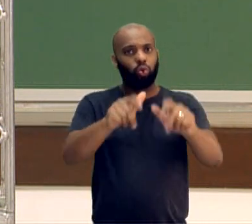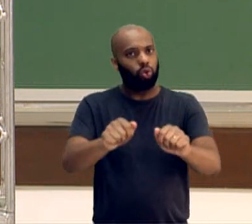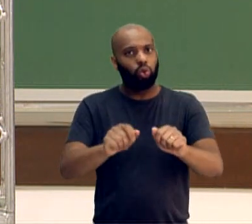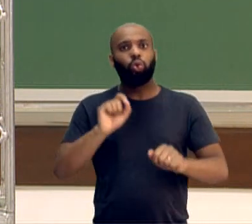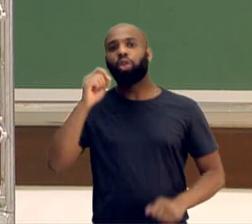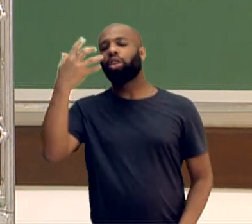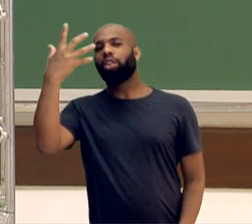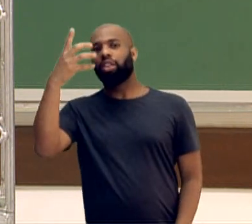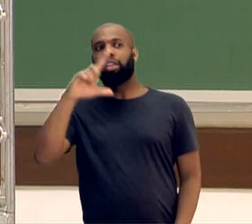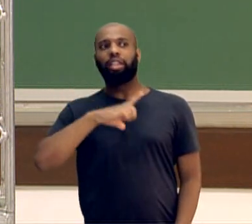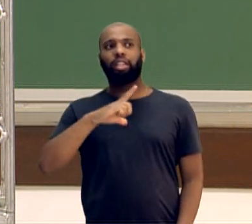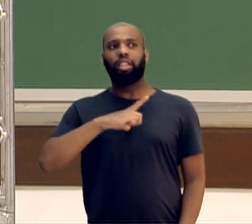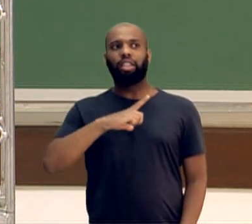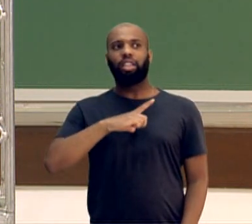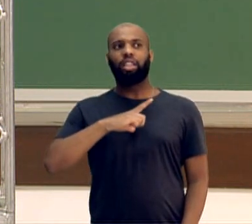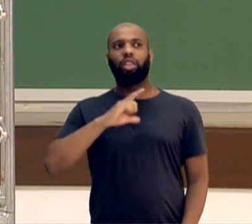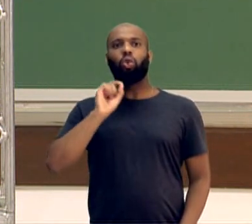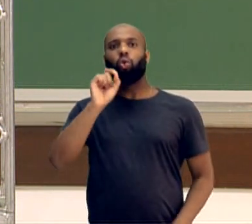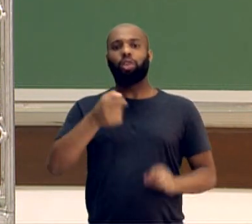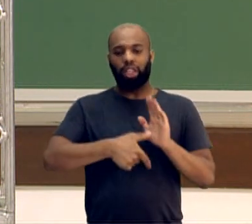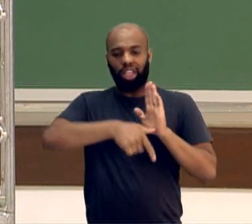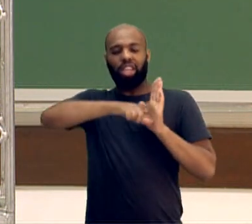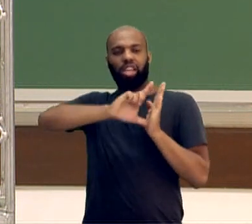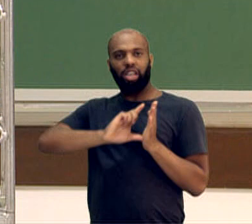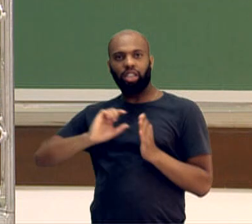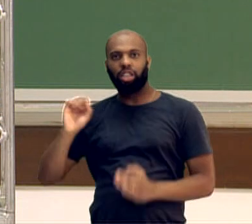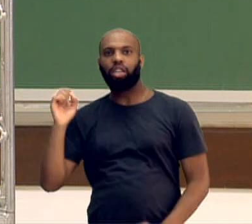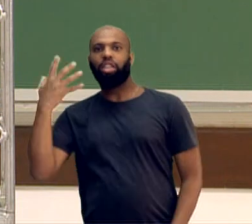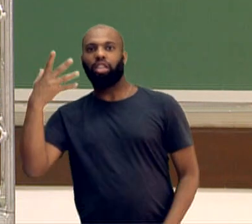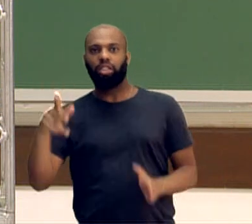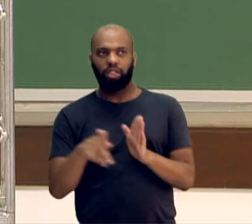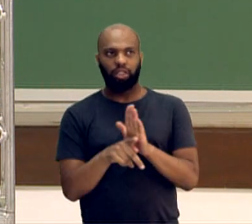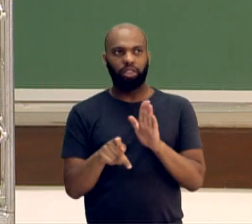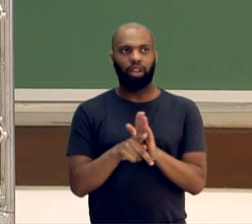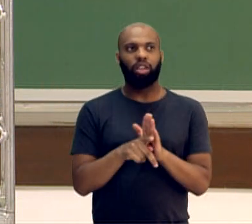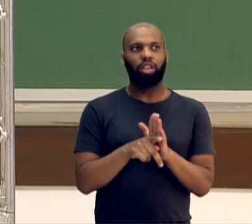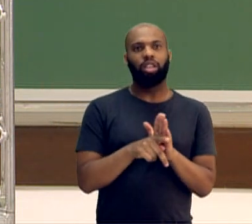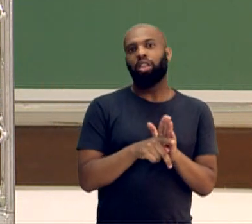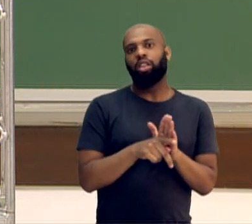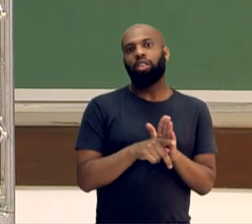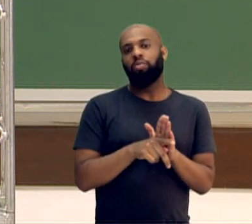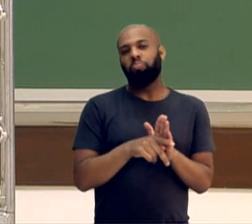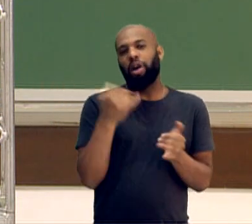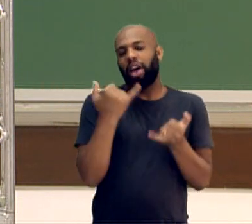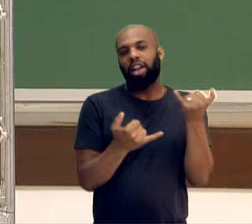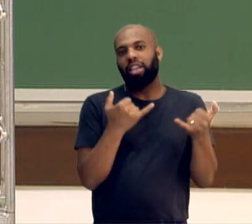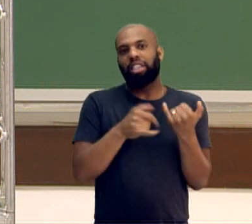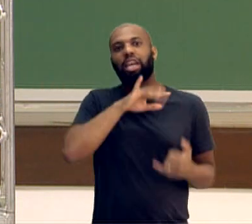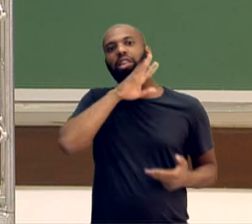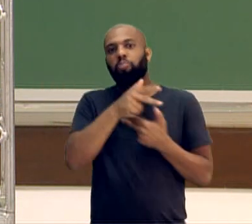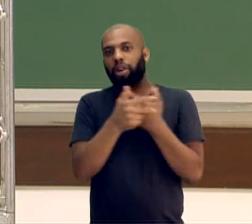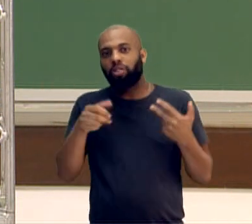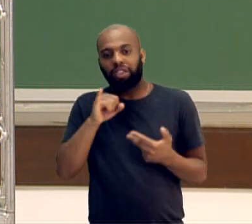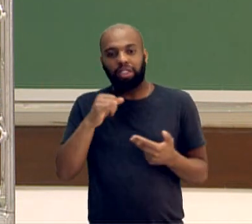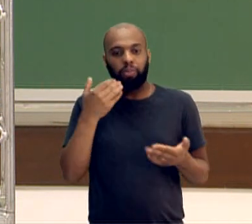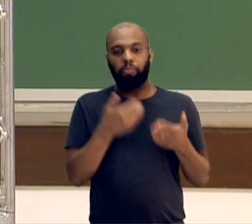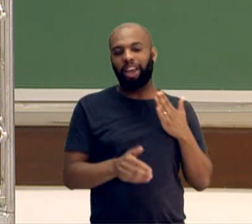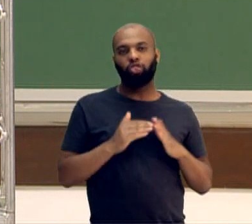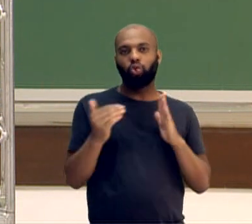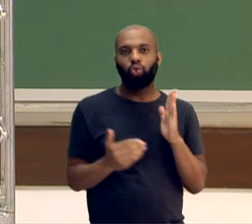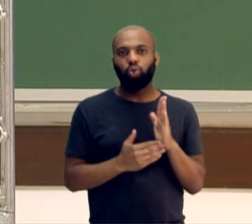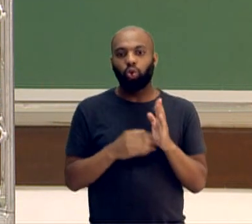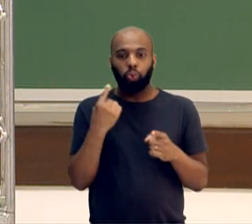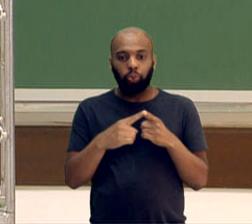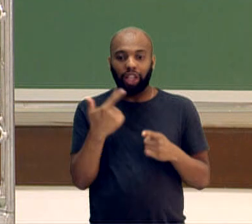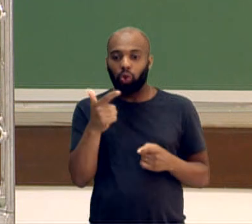muito aquela ideia que antecede o justnaturalismo, né? O homem de natureza. O homem vira um animal um pouco, né? Porque se não tem quem